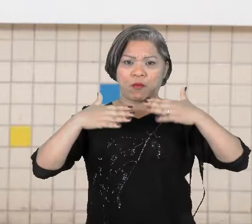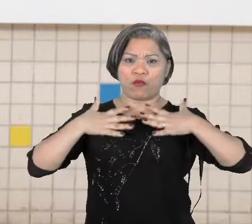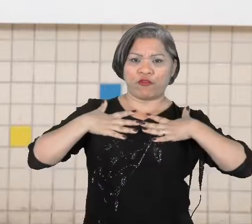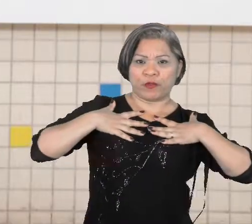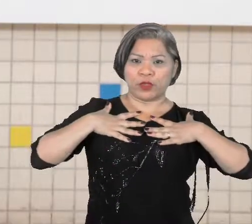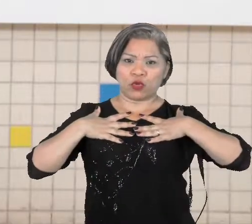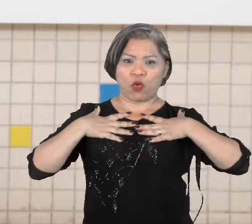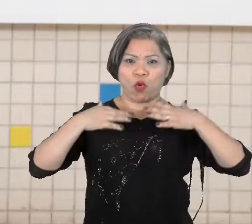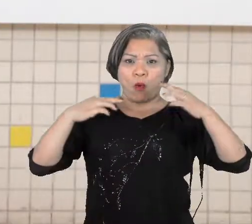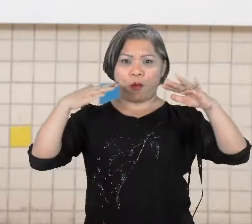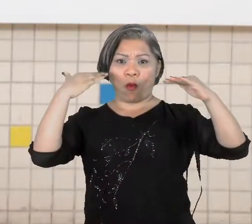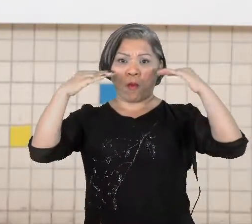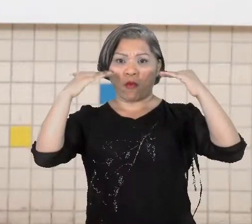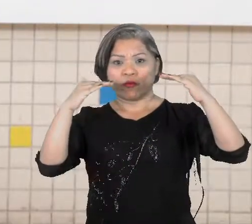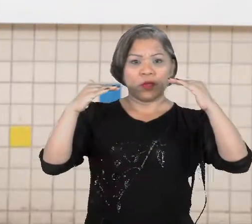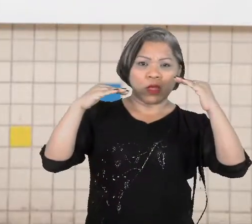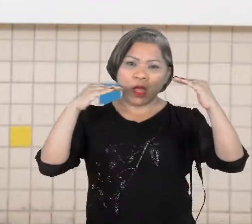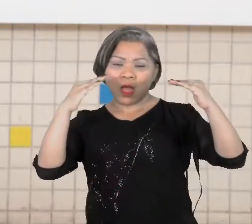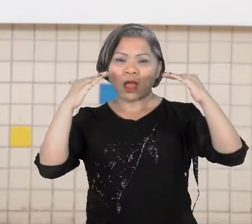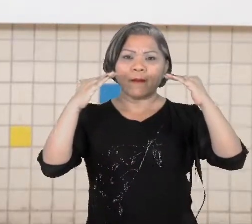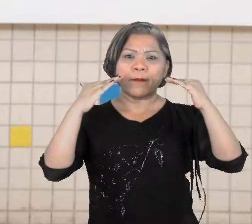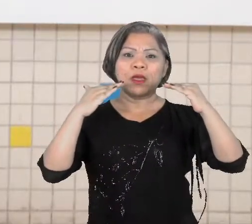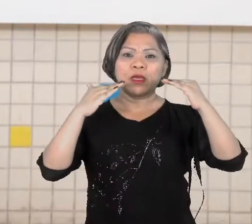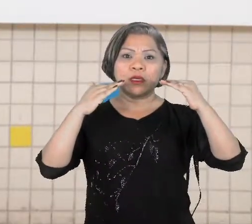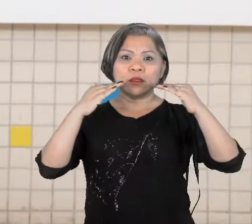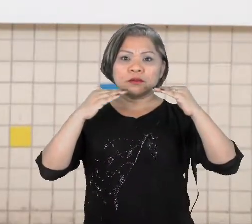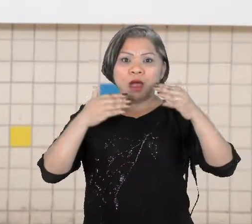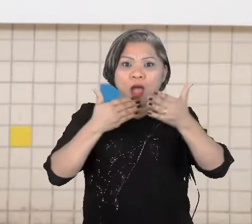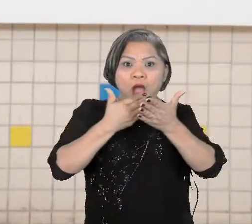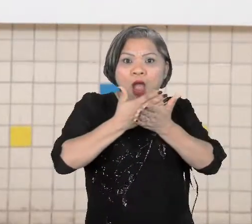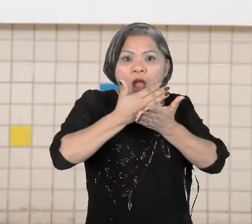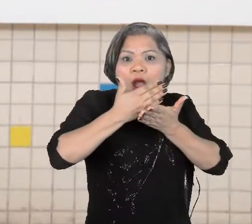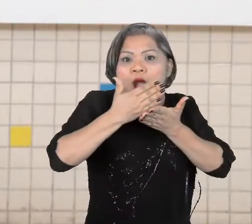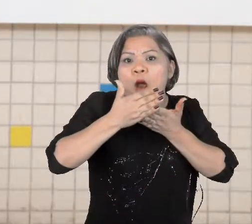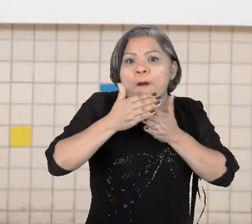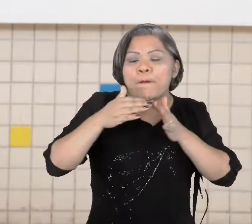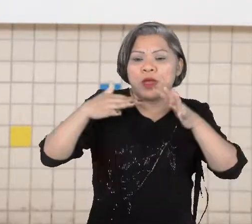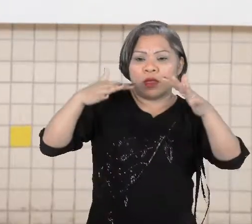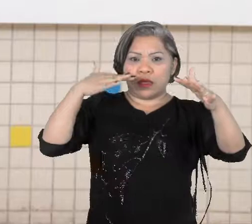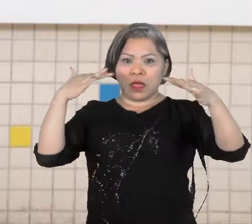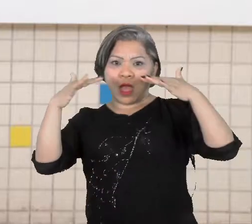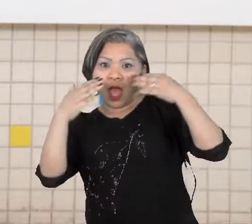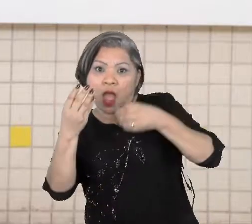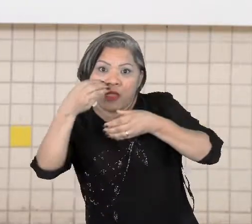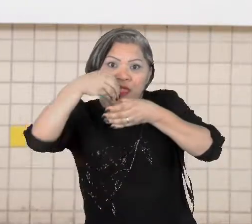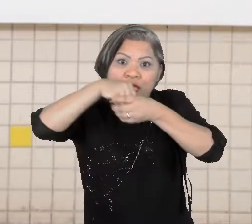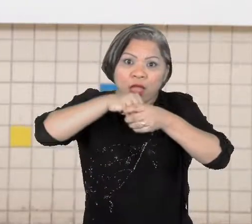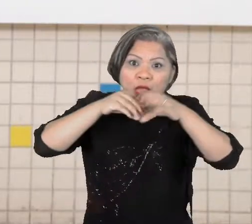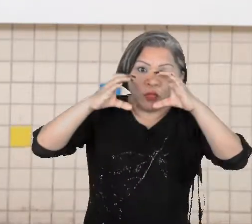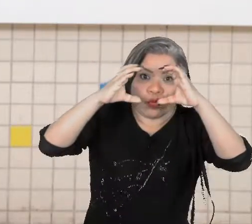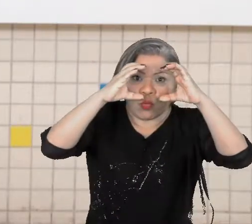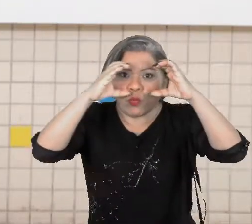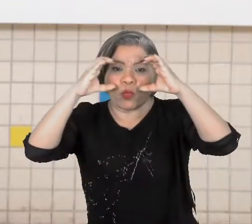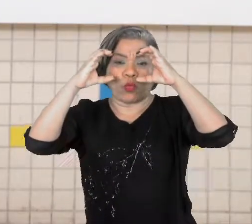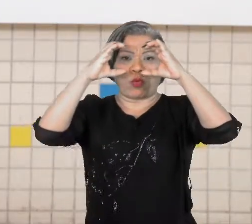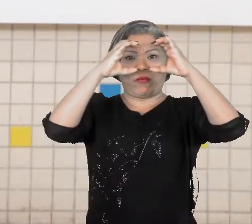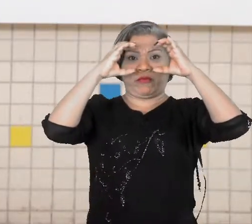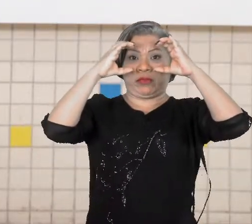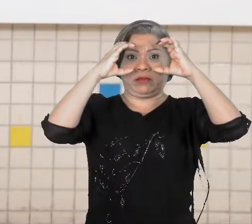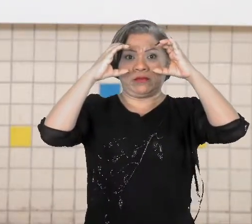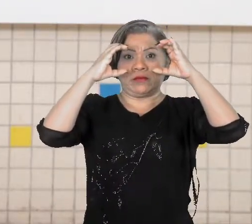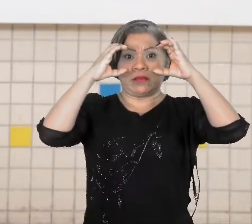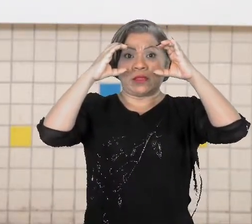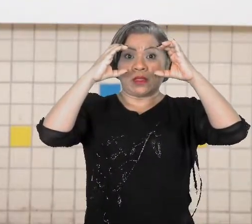e você começa a se movimentar dentro do vídeo. Isso permite que você, por exemplo, sinta-se dentro de um